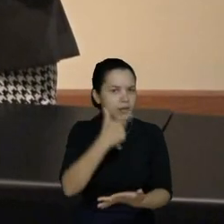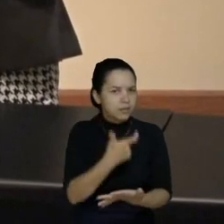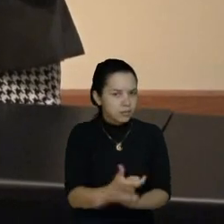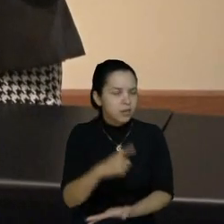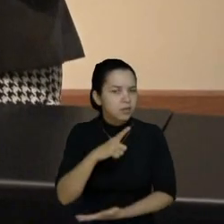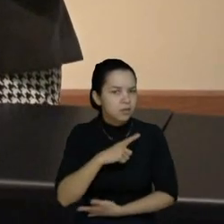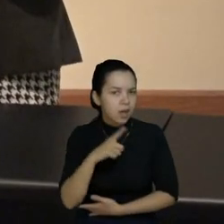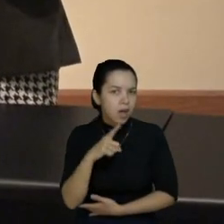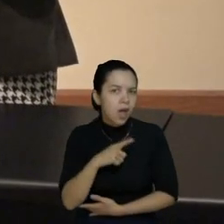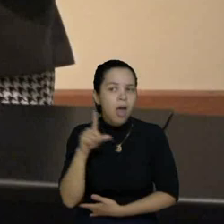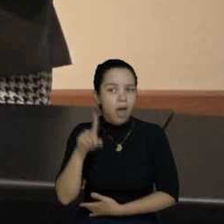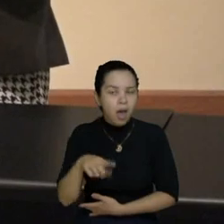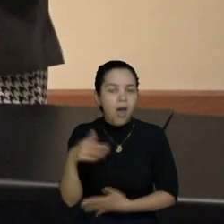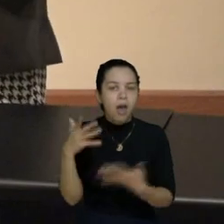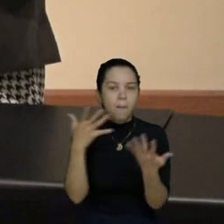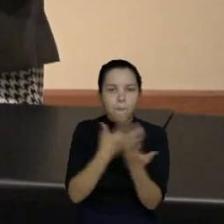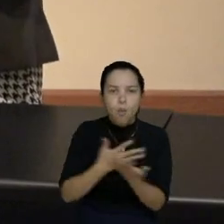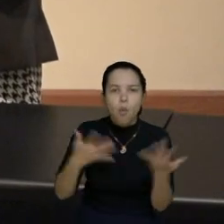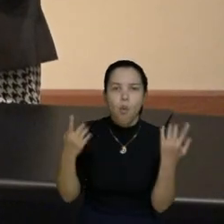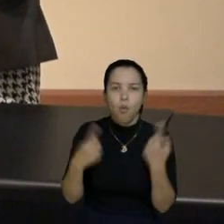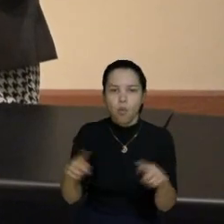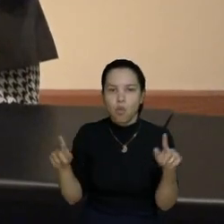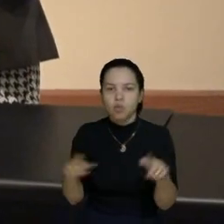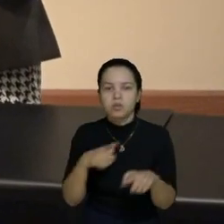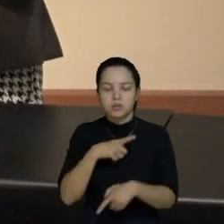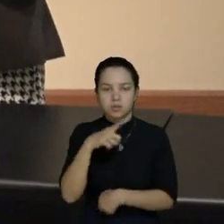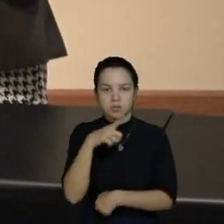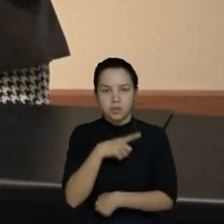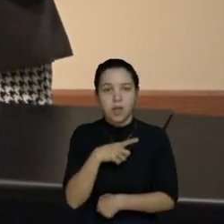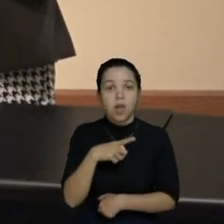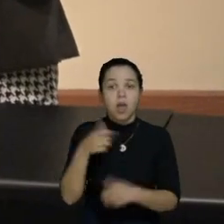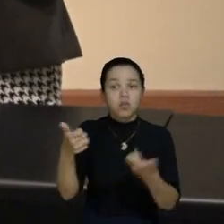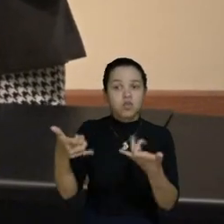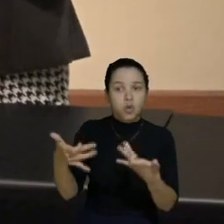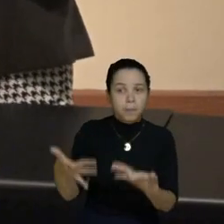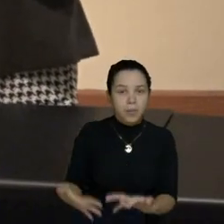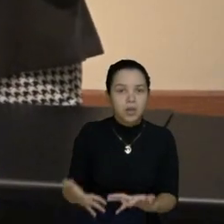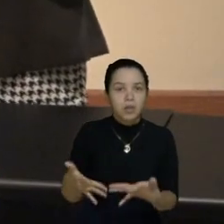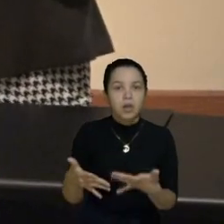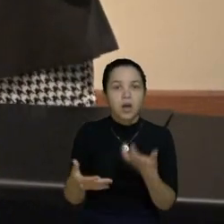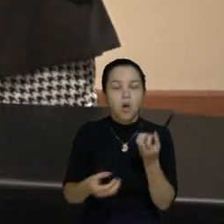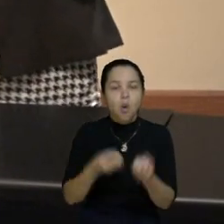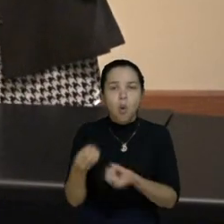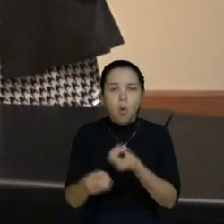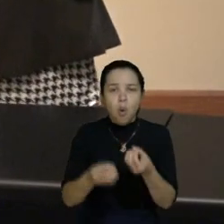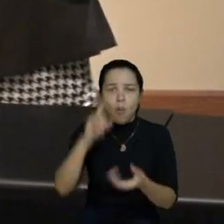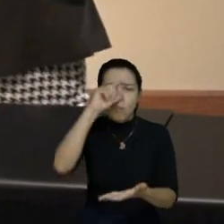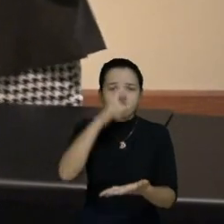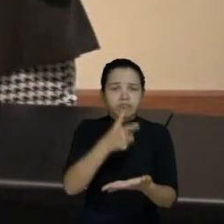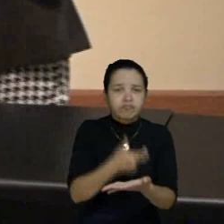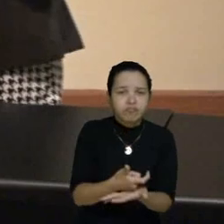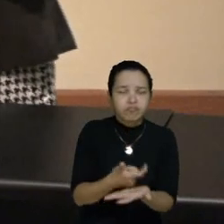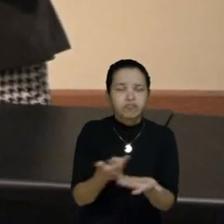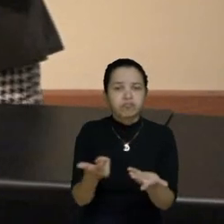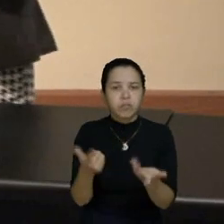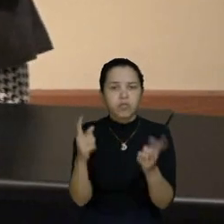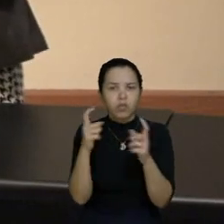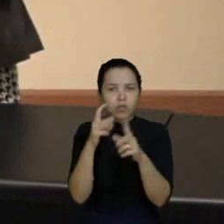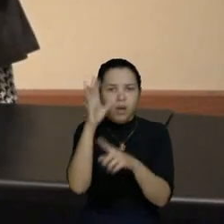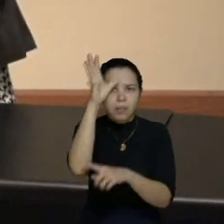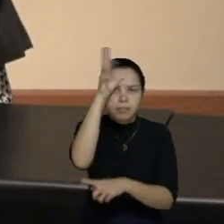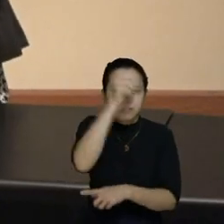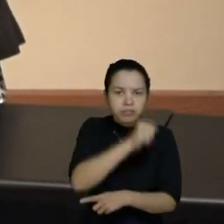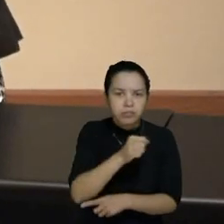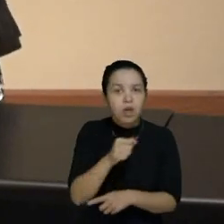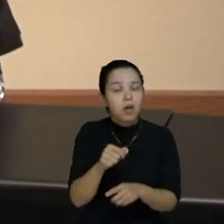interessante apresenta bem a questão da dificuldade de aprendizagem da dislexia e e de repente vocês podem também trazer trazer